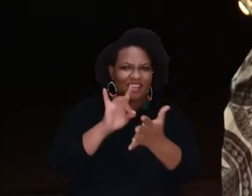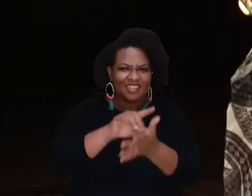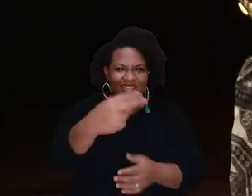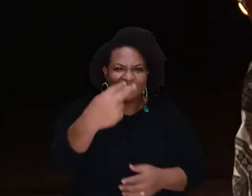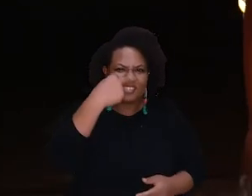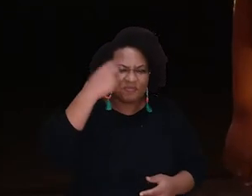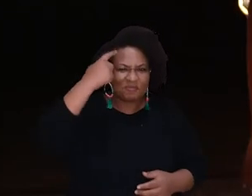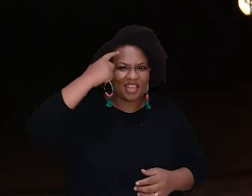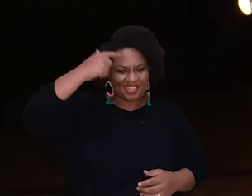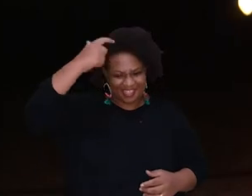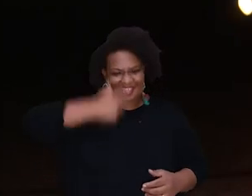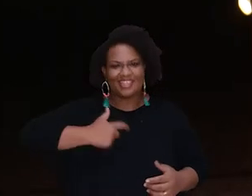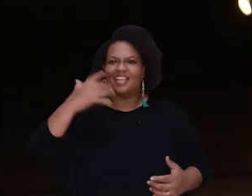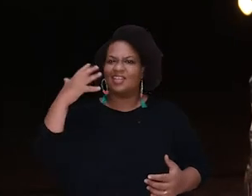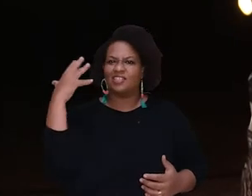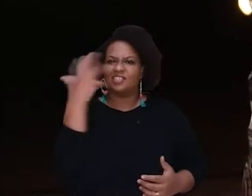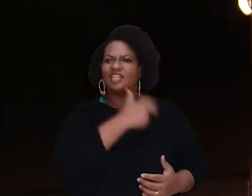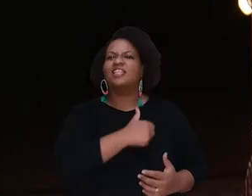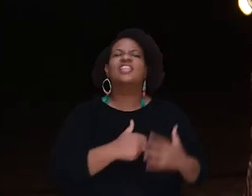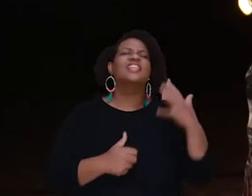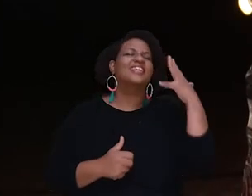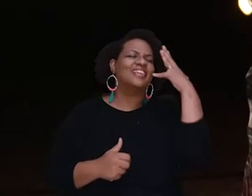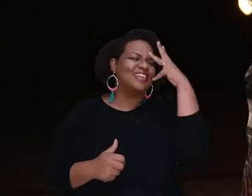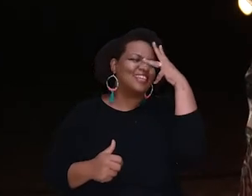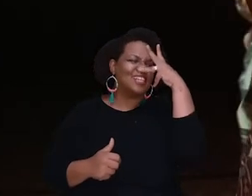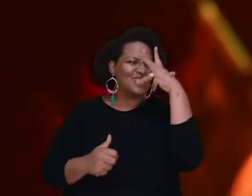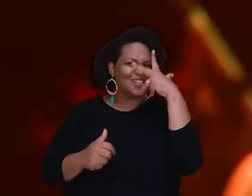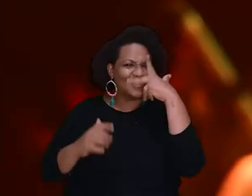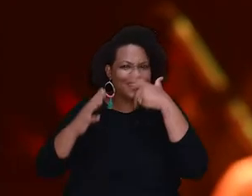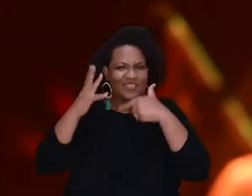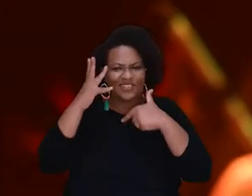mas no fundo tu me achas bonito.